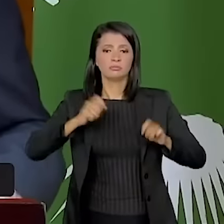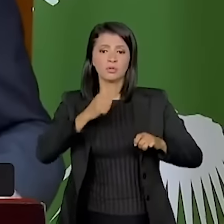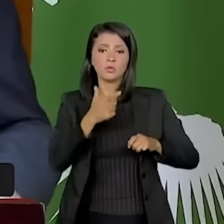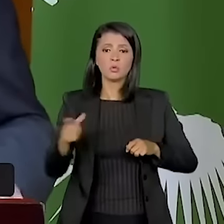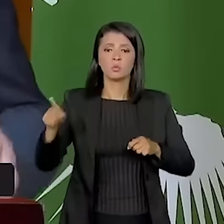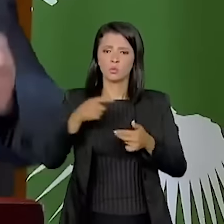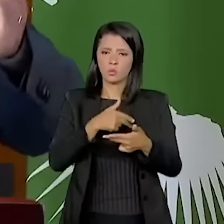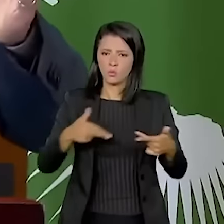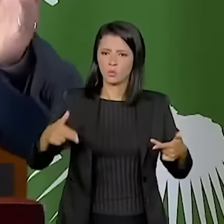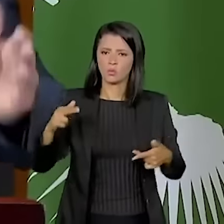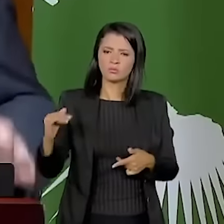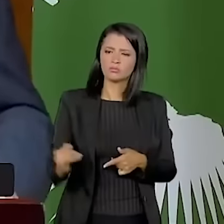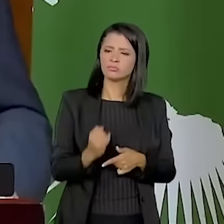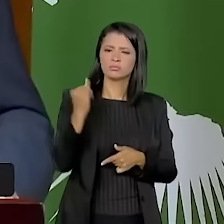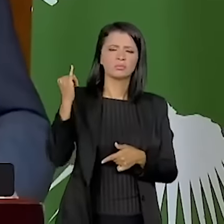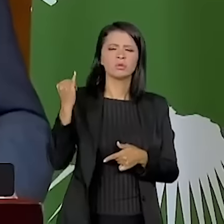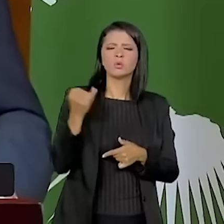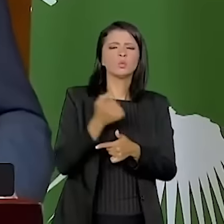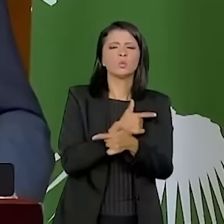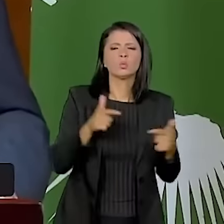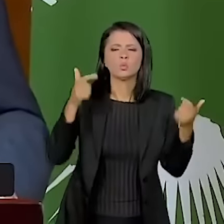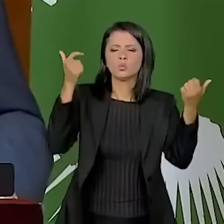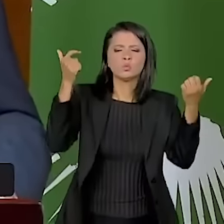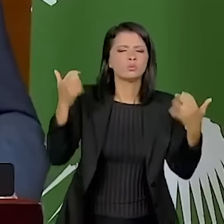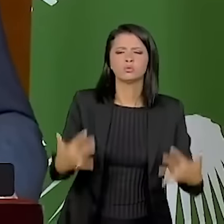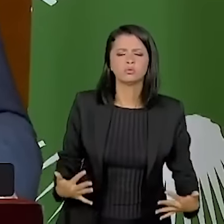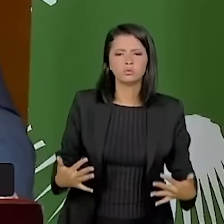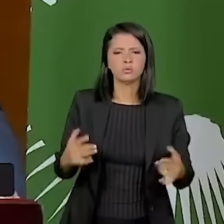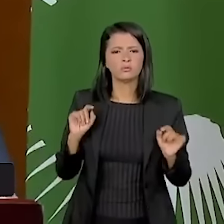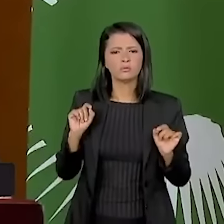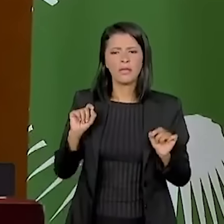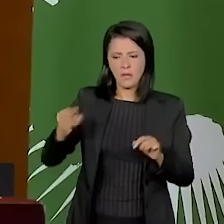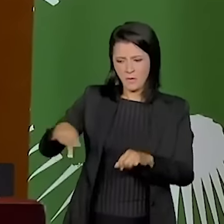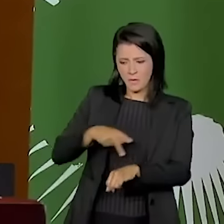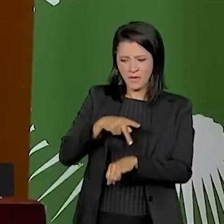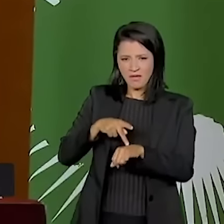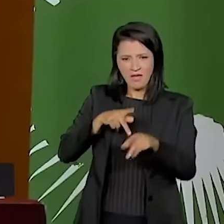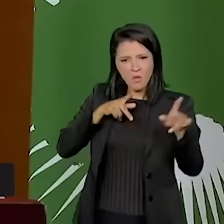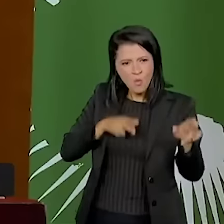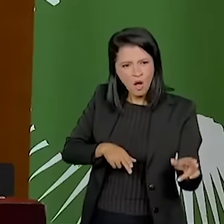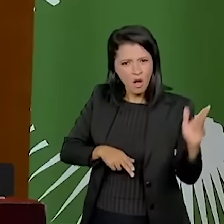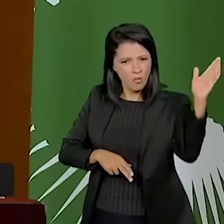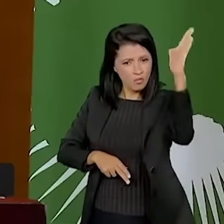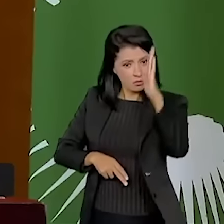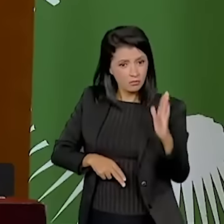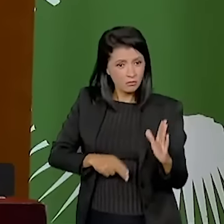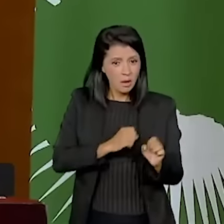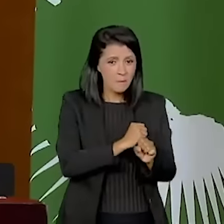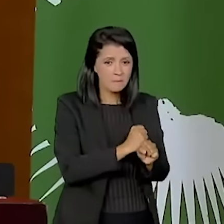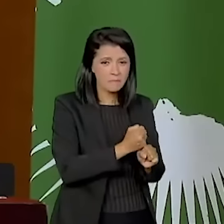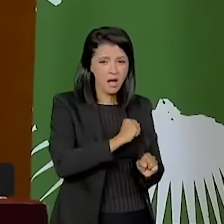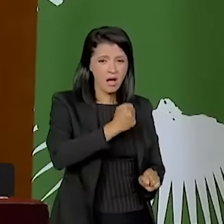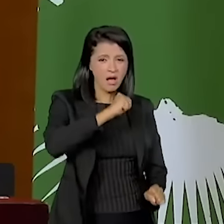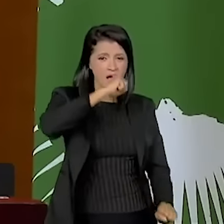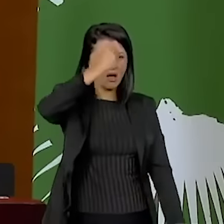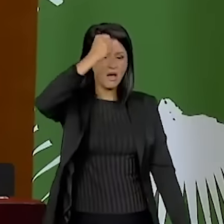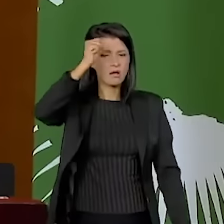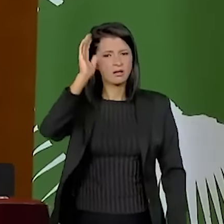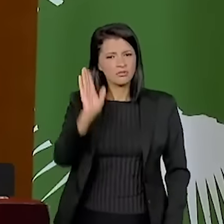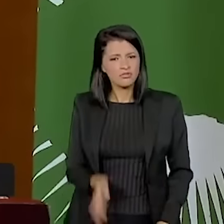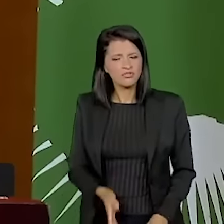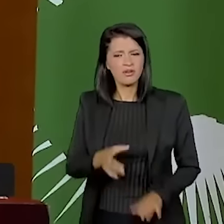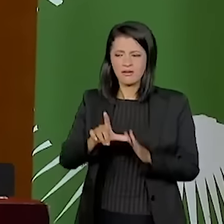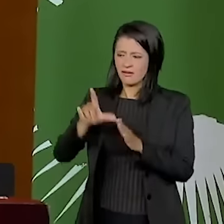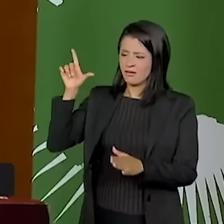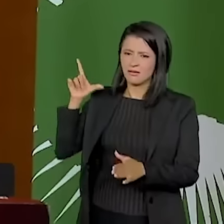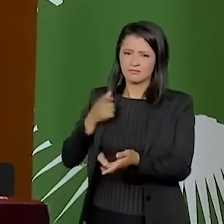extremamente importante é que não tem explicação. Para um país do tamanho do Brasil, a gente já teve um fluxo